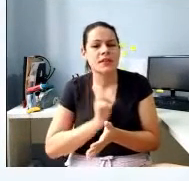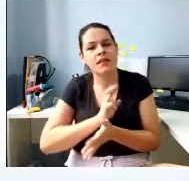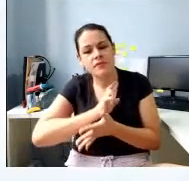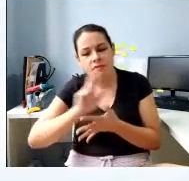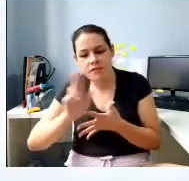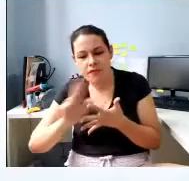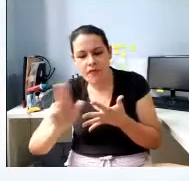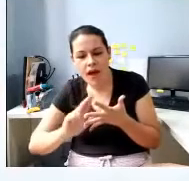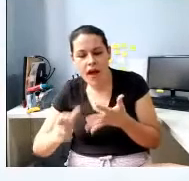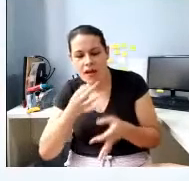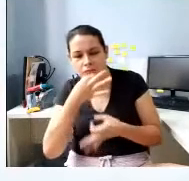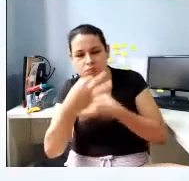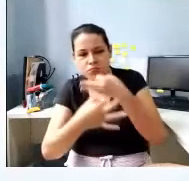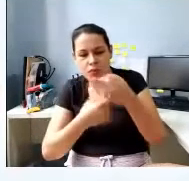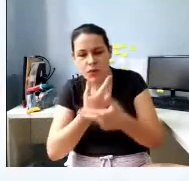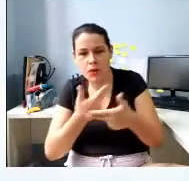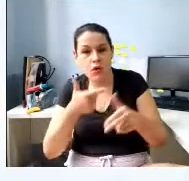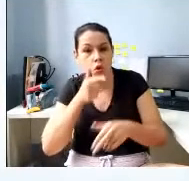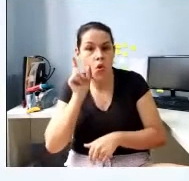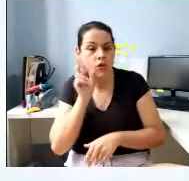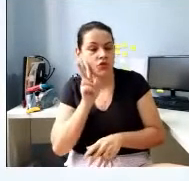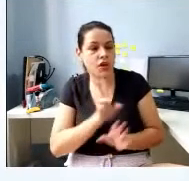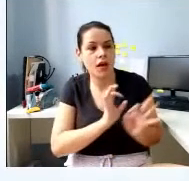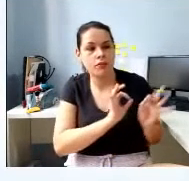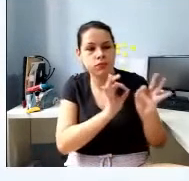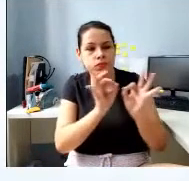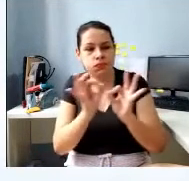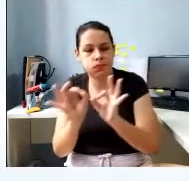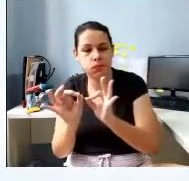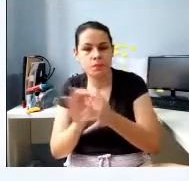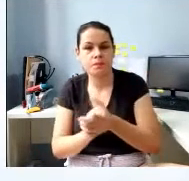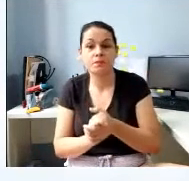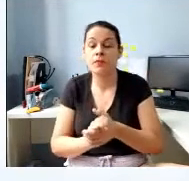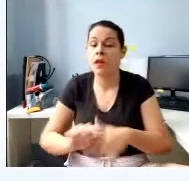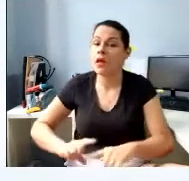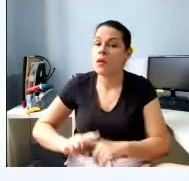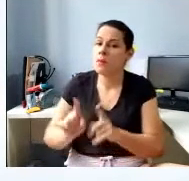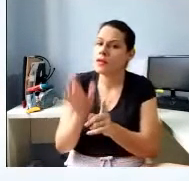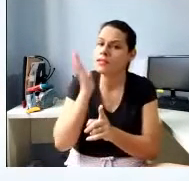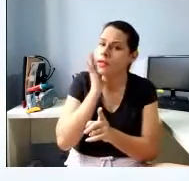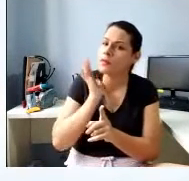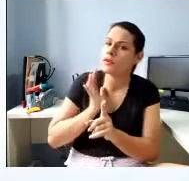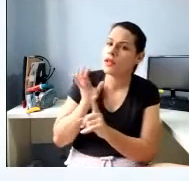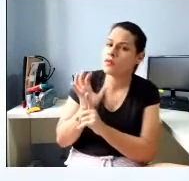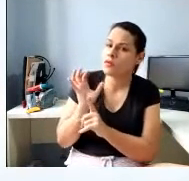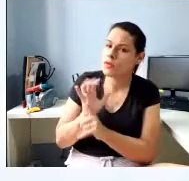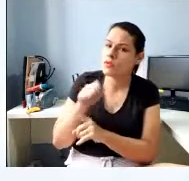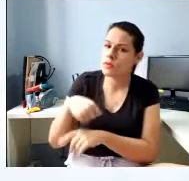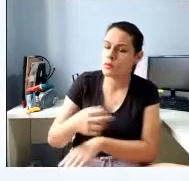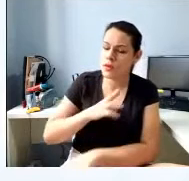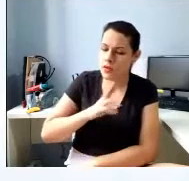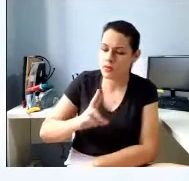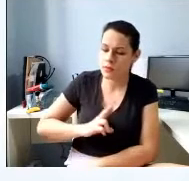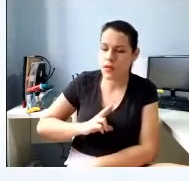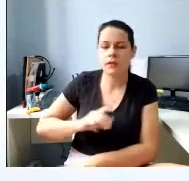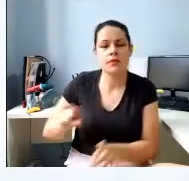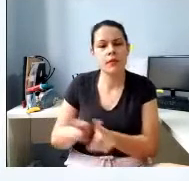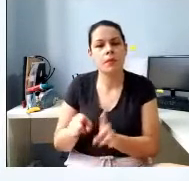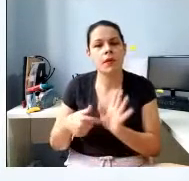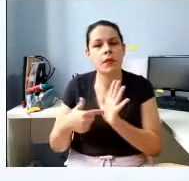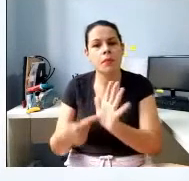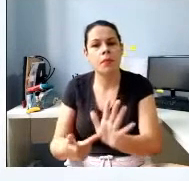desde ontem, uma delas é que os reflexos dos resultados também tem muito a ver com